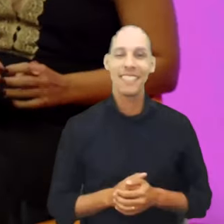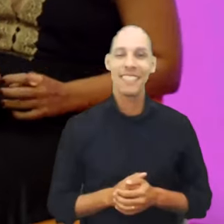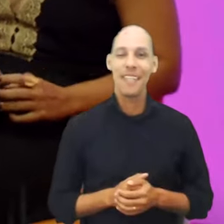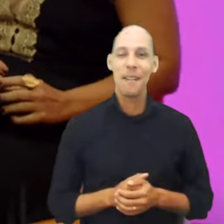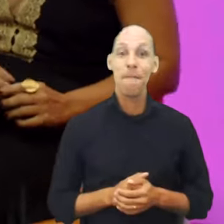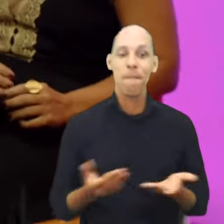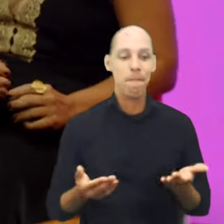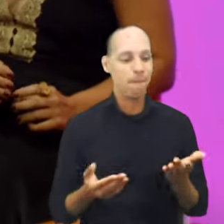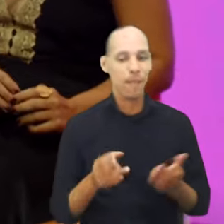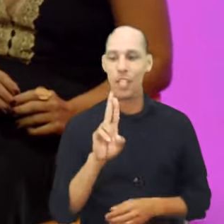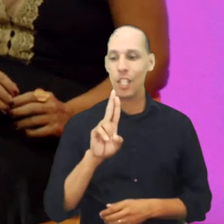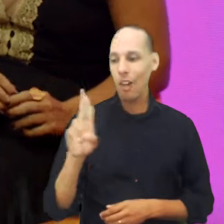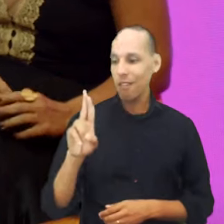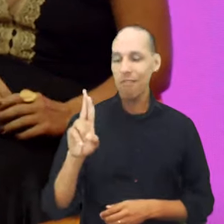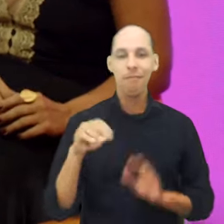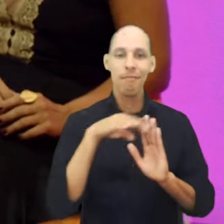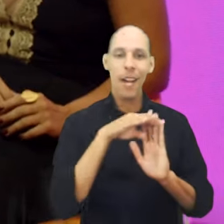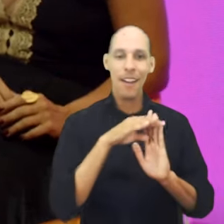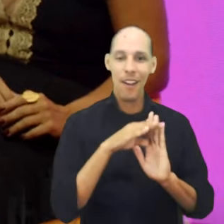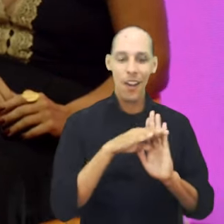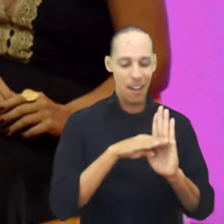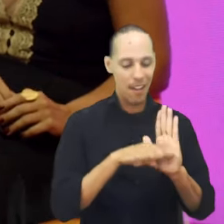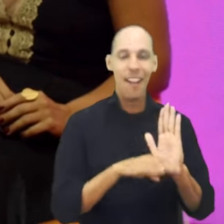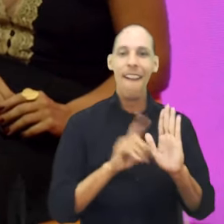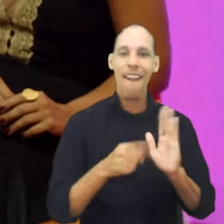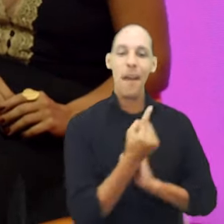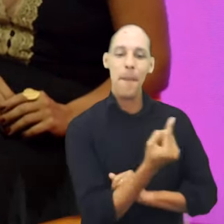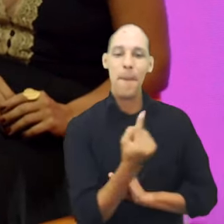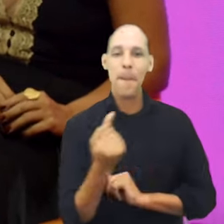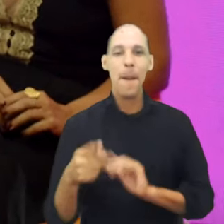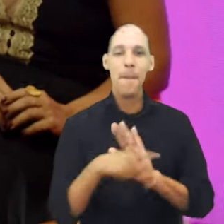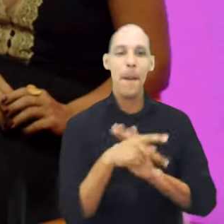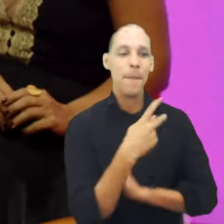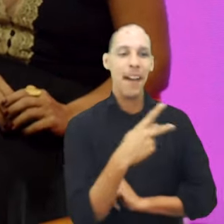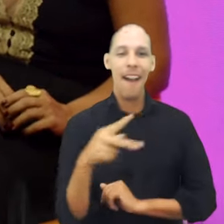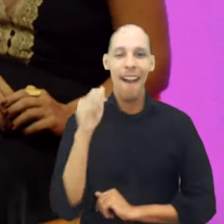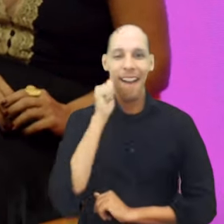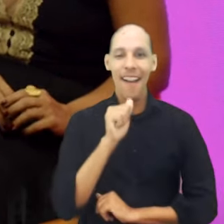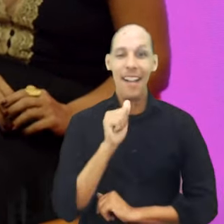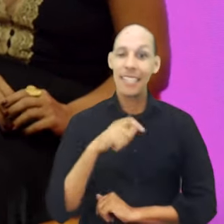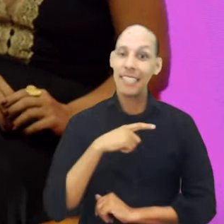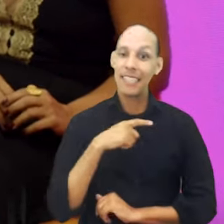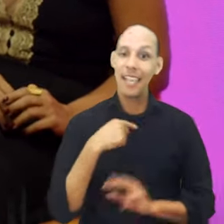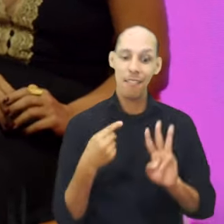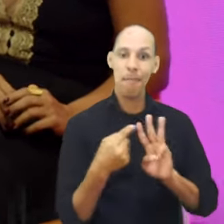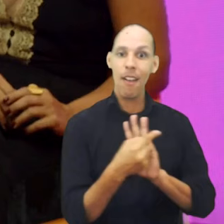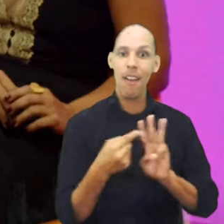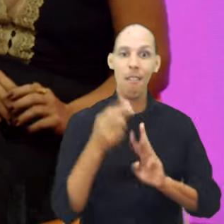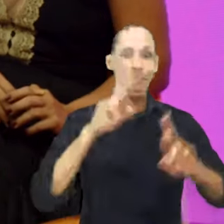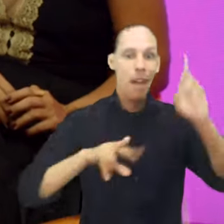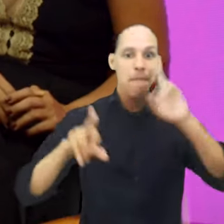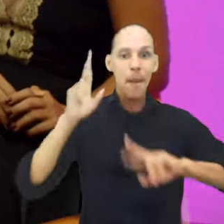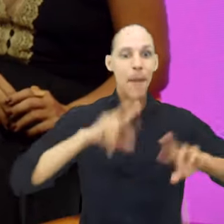menos do que o nome deste programa ser Singularidades Delas. Nós temos aqui ao mesmo tempo uma pluralidade,